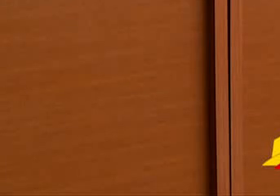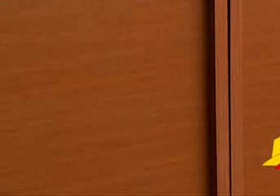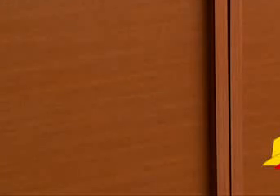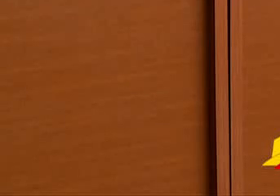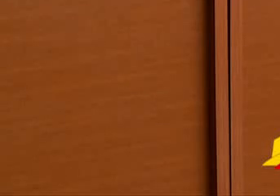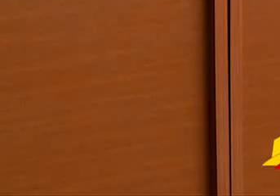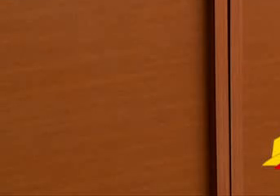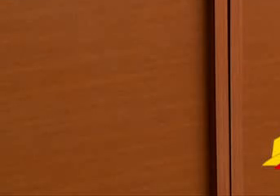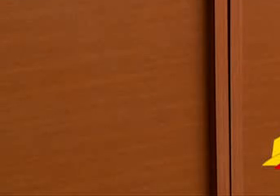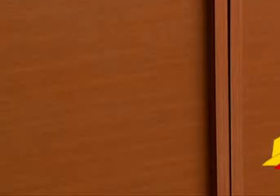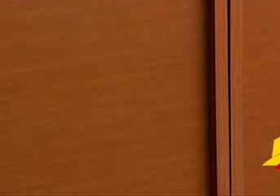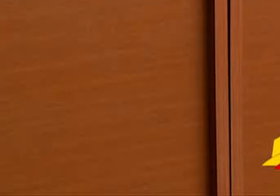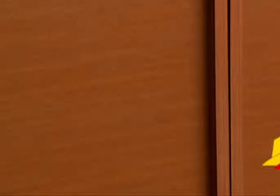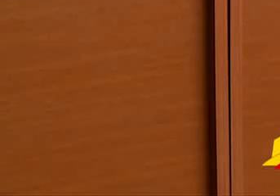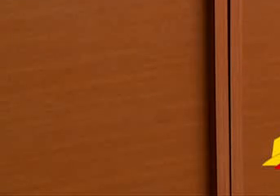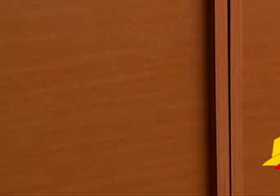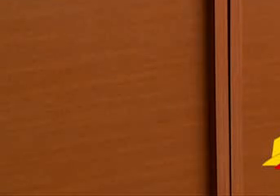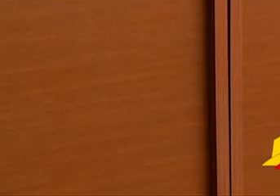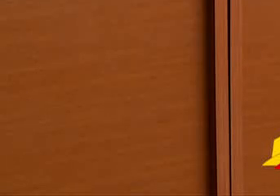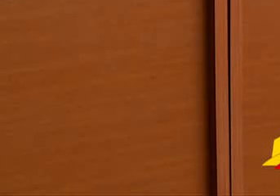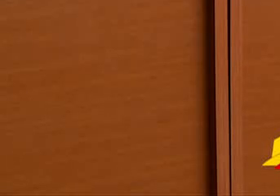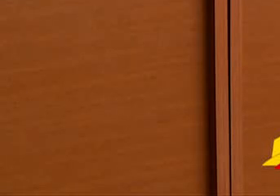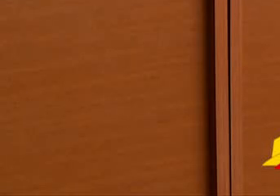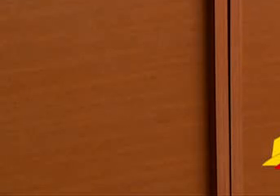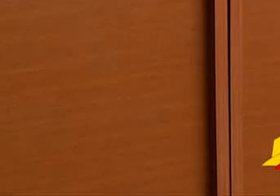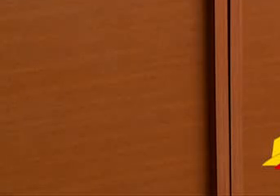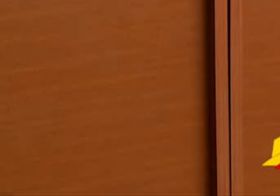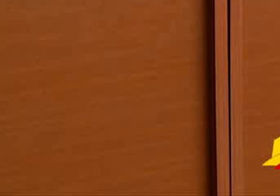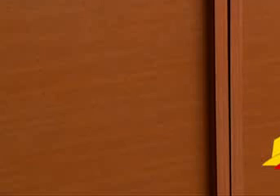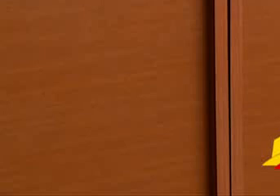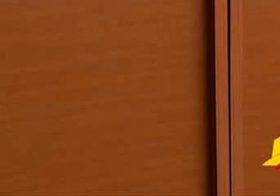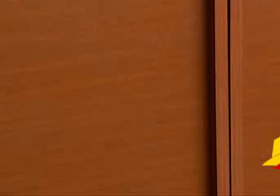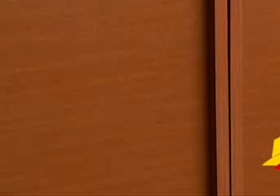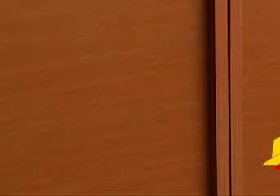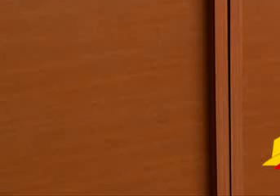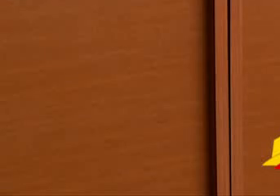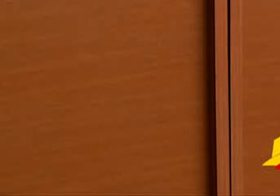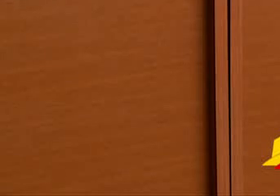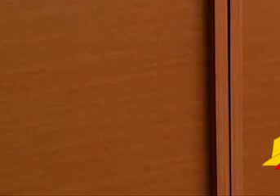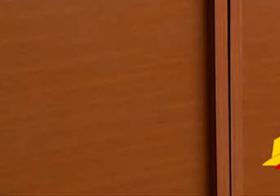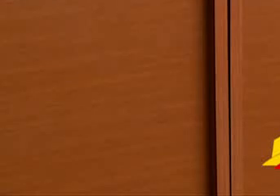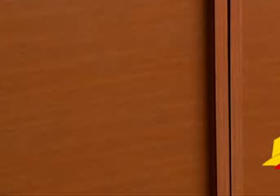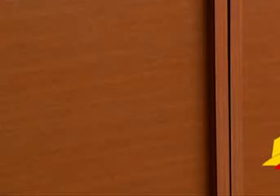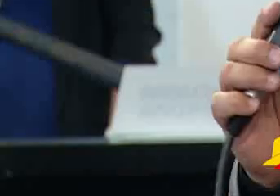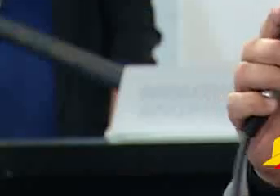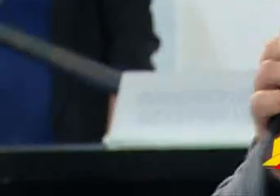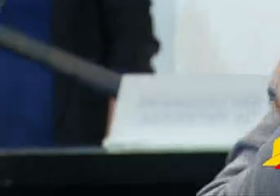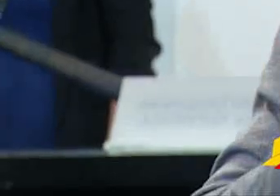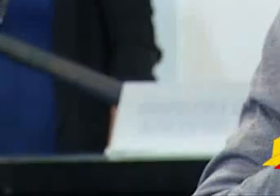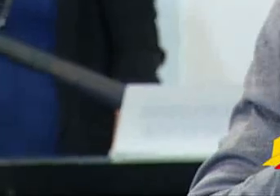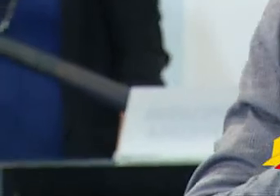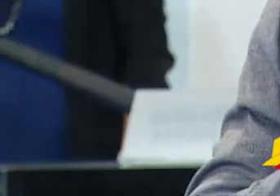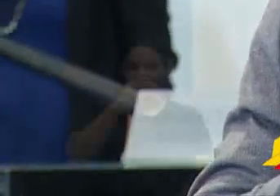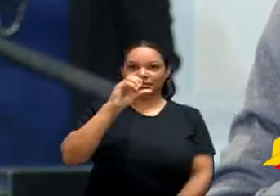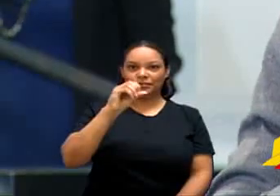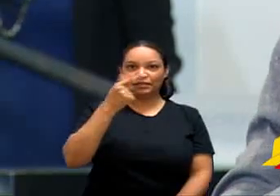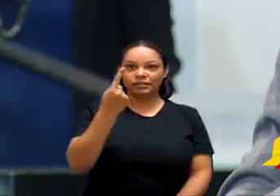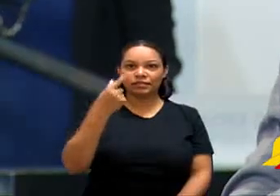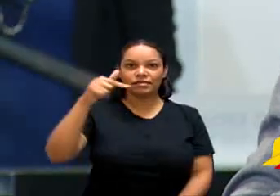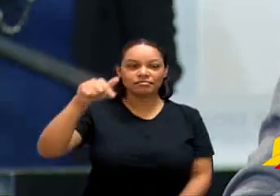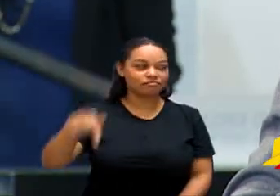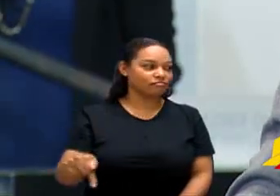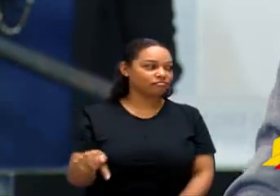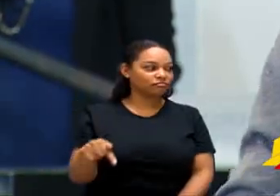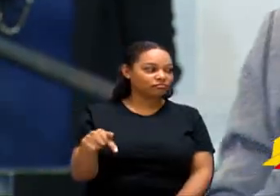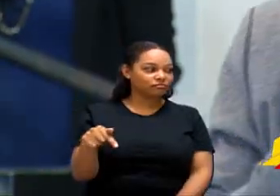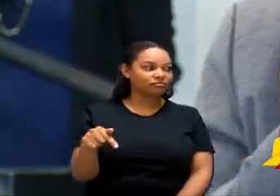nós passamos uma grande dificuldade aqui em ano 2017, inclusive o seu Paulino, que é um dos representantes aí dos barganheiros,